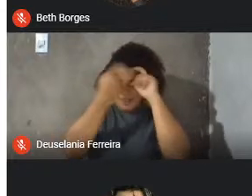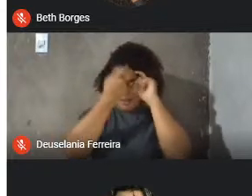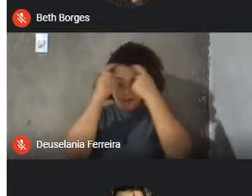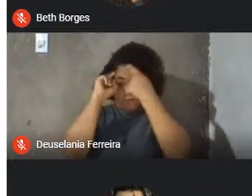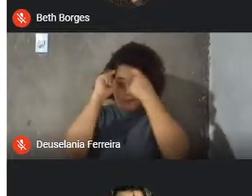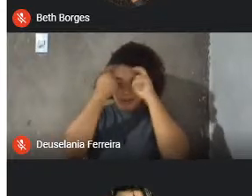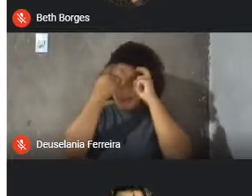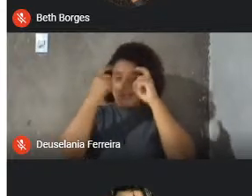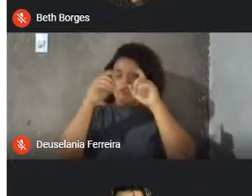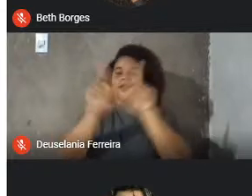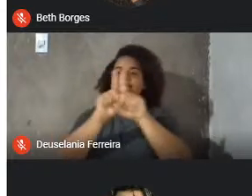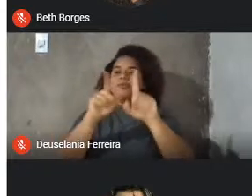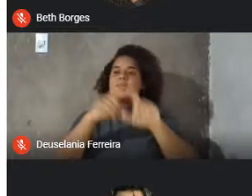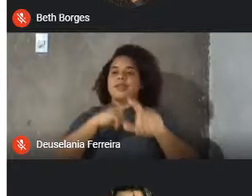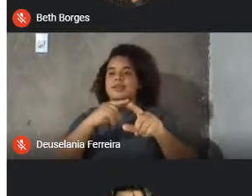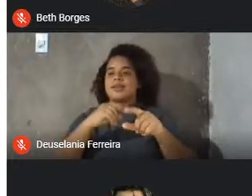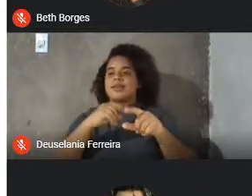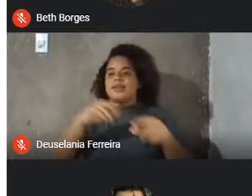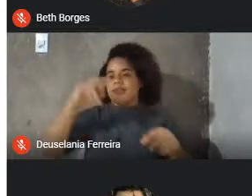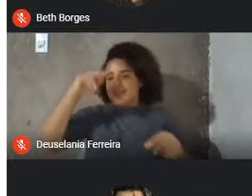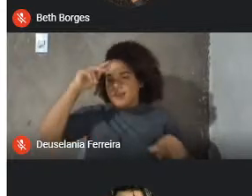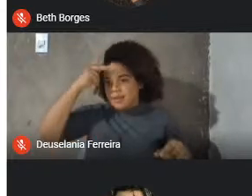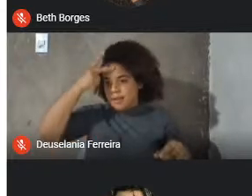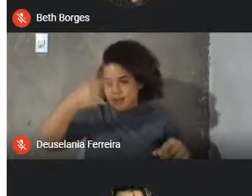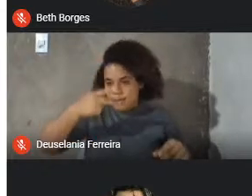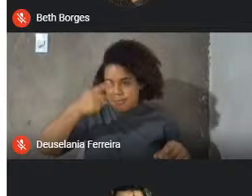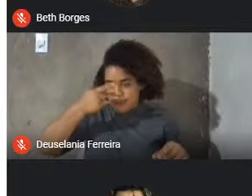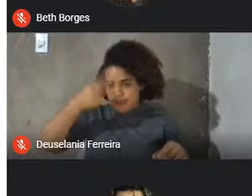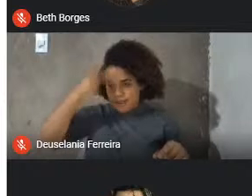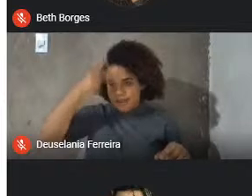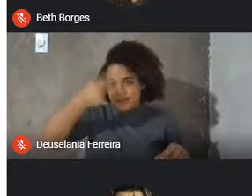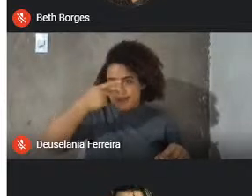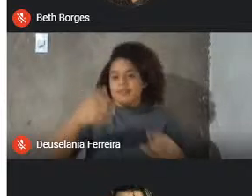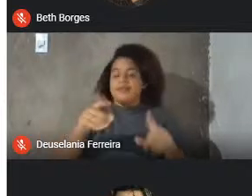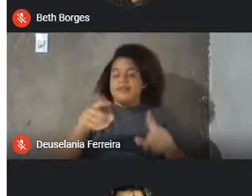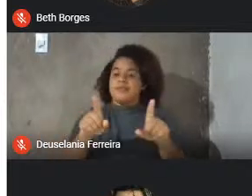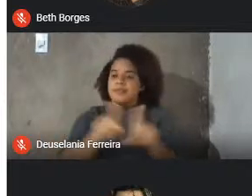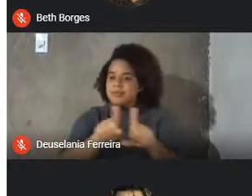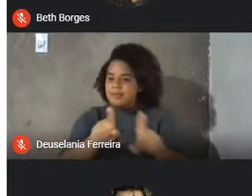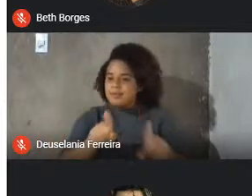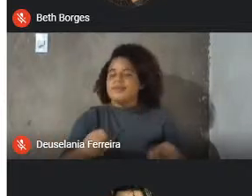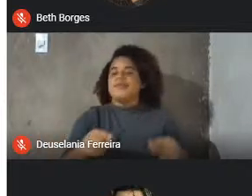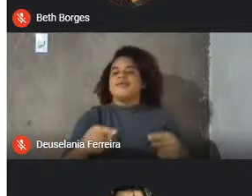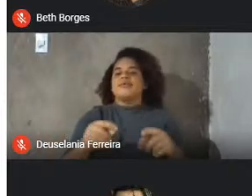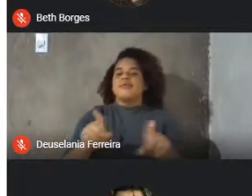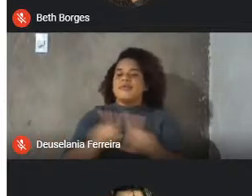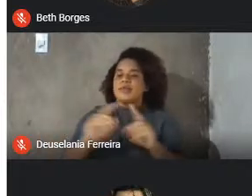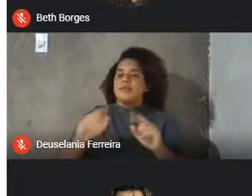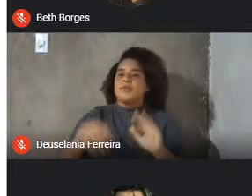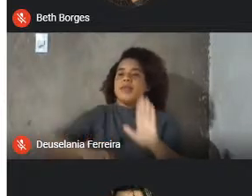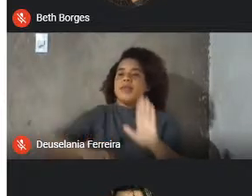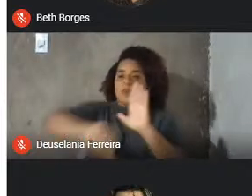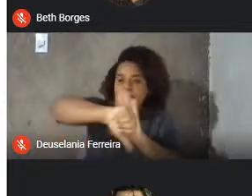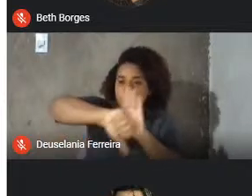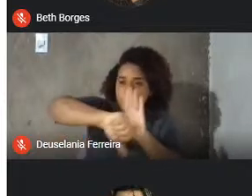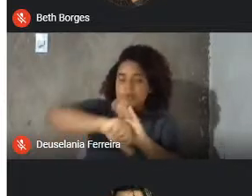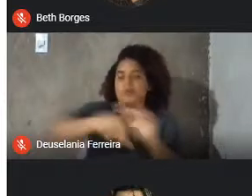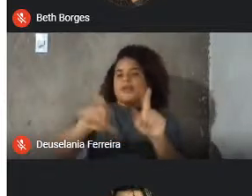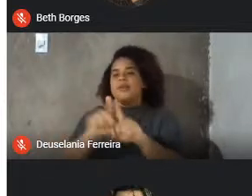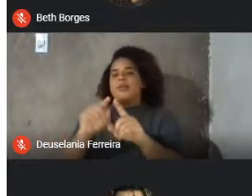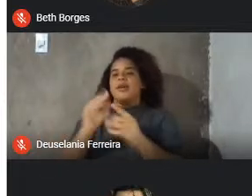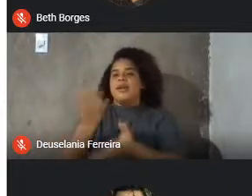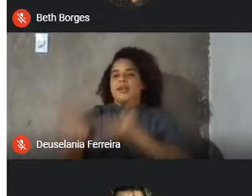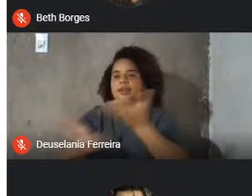de borderline, transtorno social. É muito utilizado também na criminologia, em terapias de casais, é